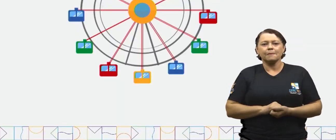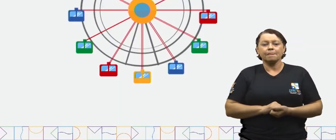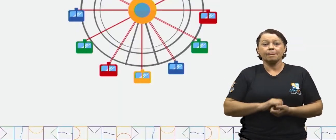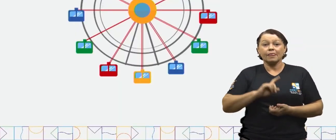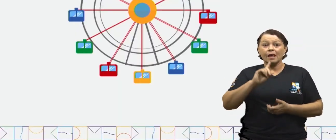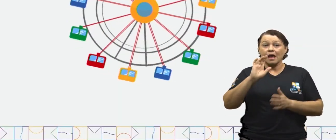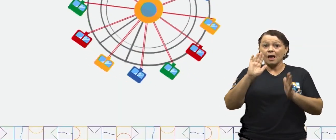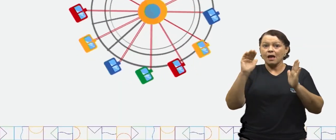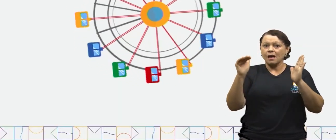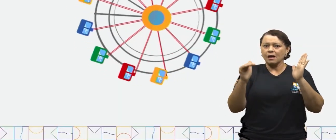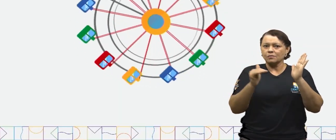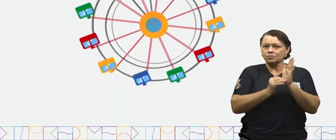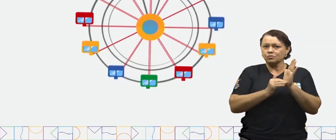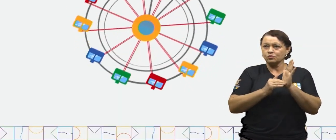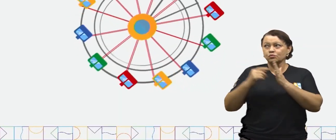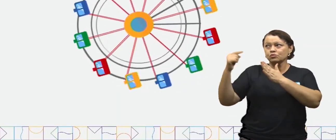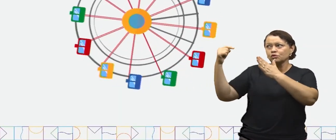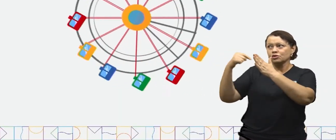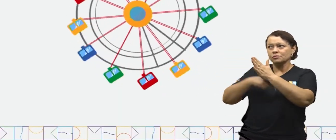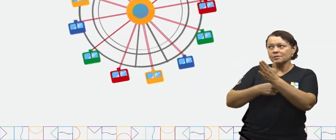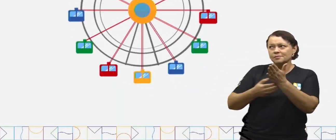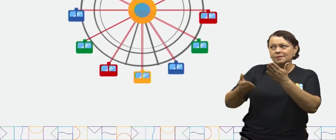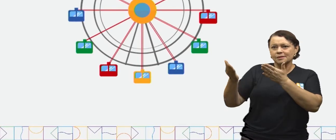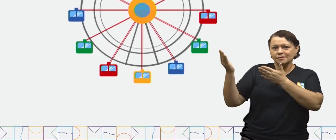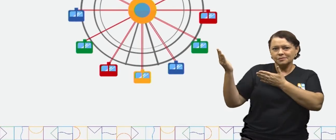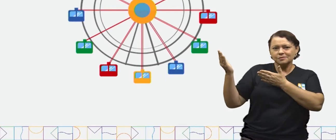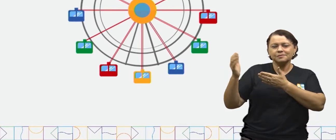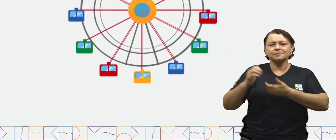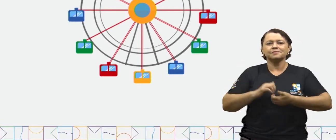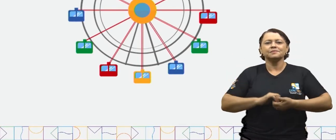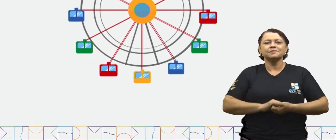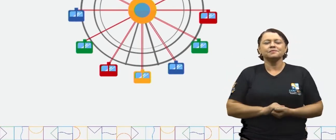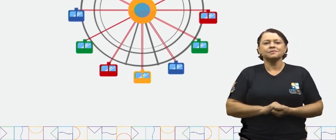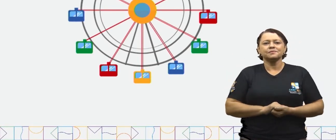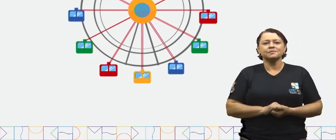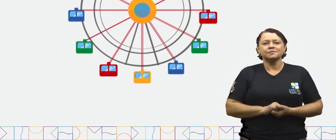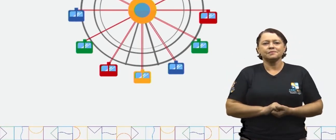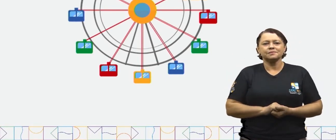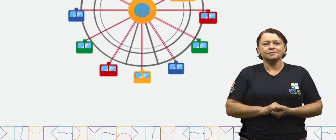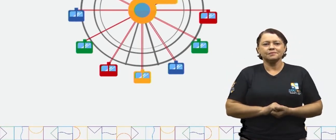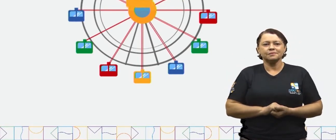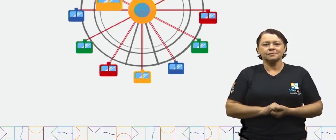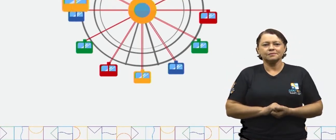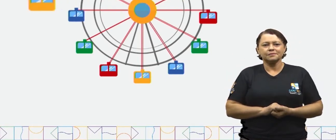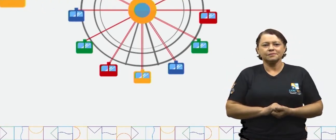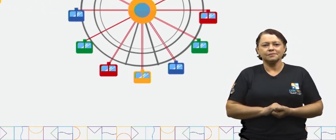verificar a última pergunta da roda de narrativas.